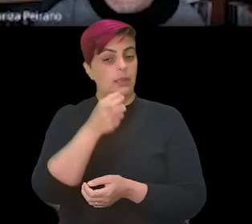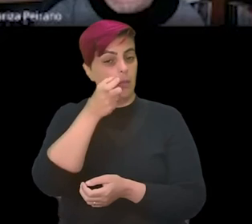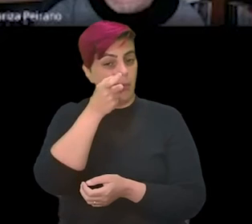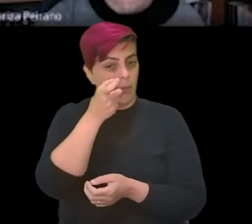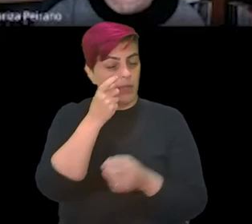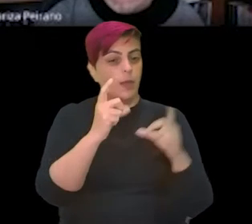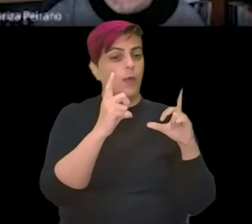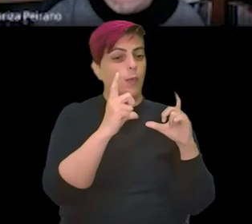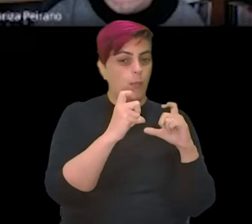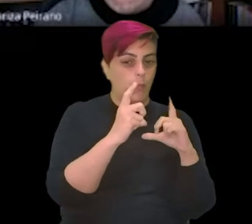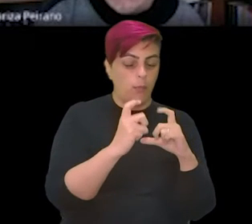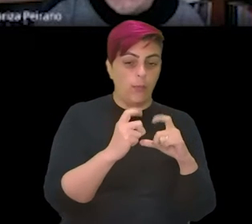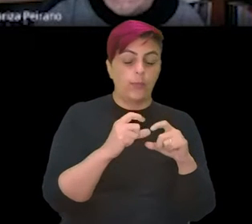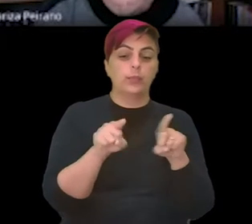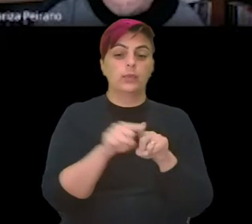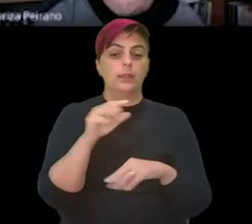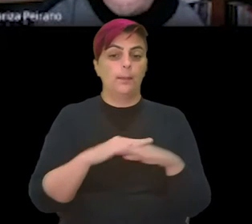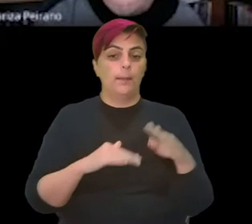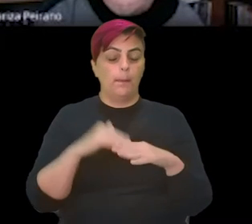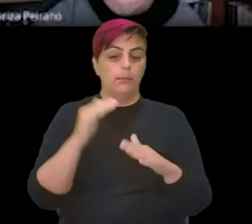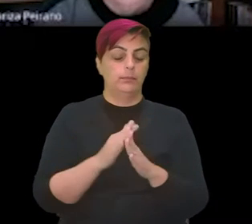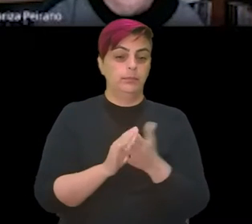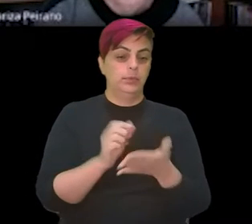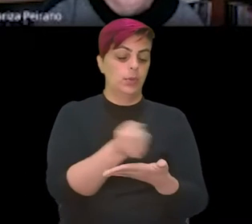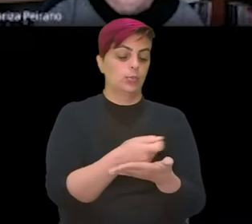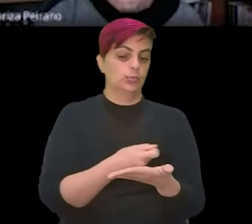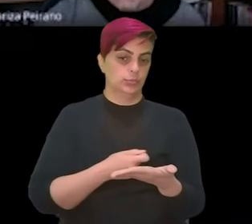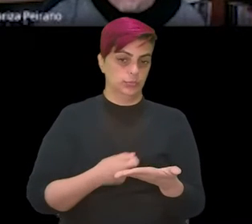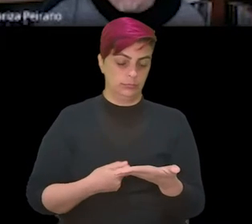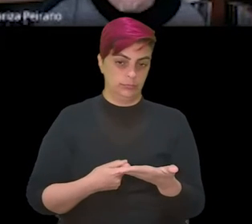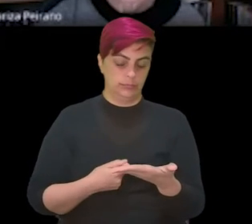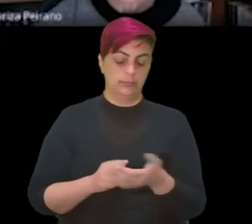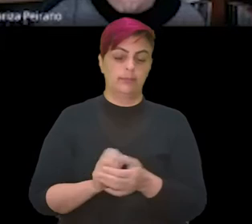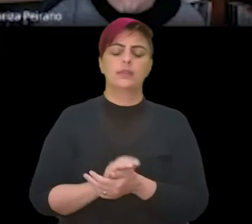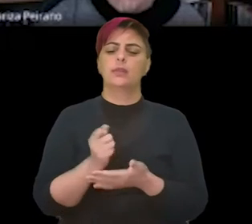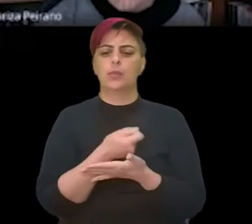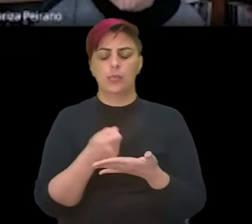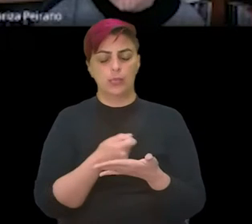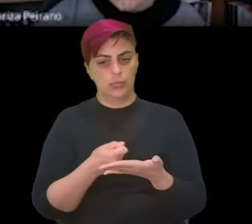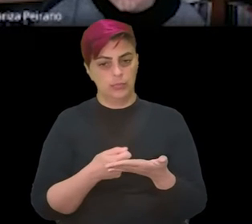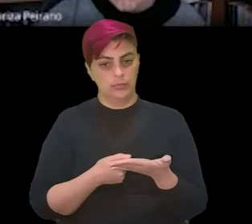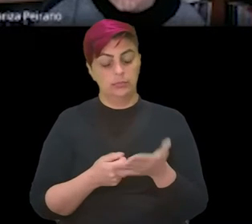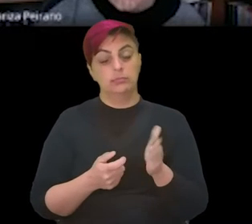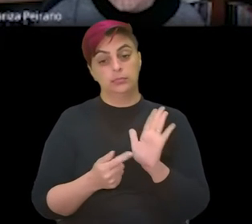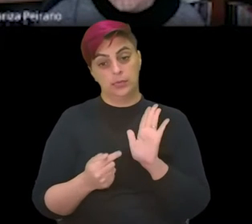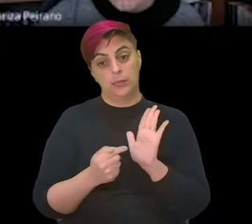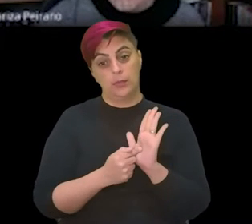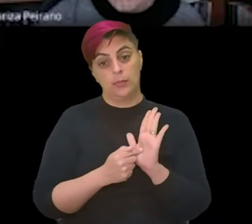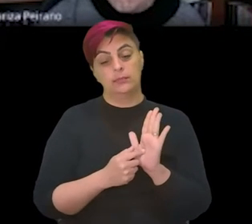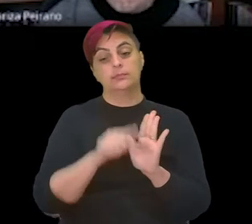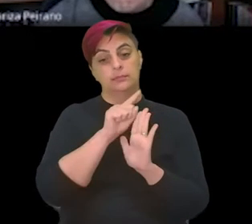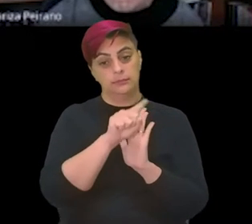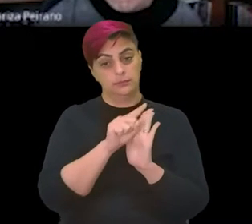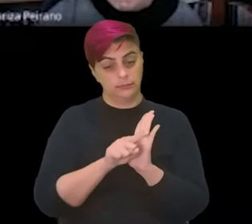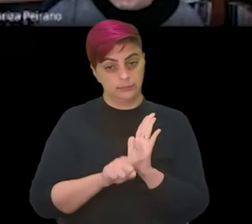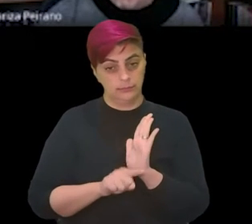anotar, fotografar, comentar e produzir um diário de campo. Monografias resultariam dessas atividades